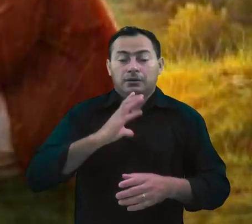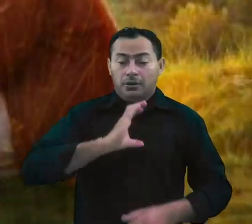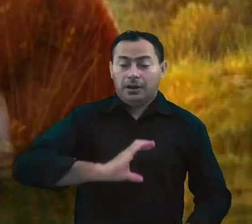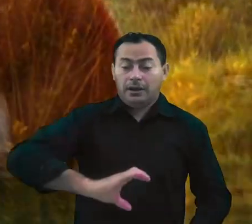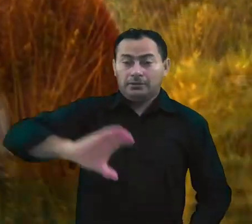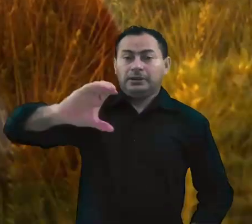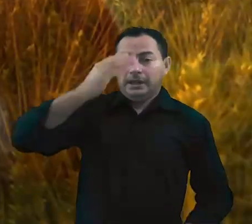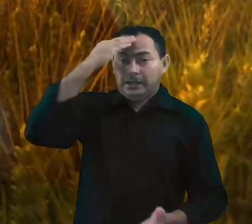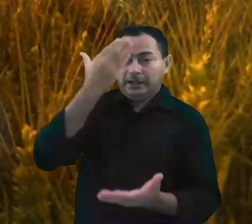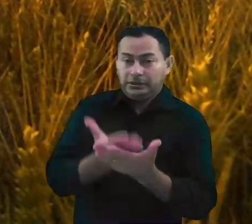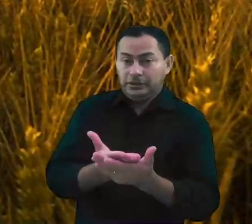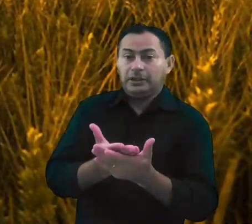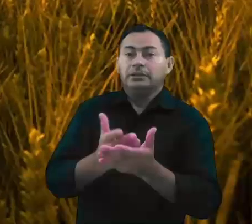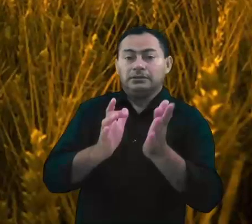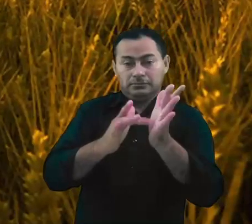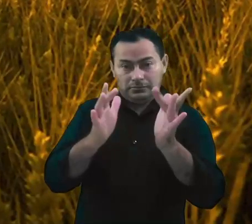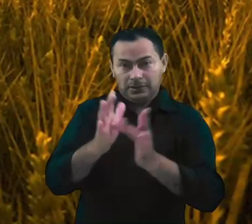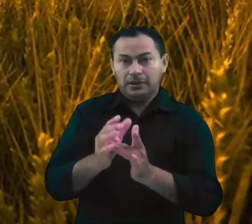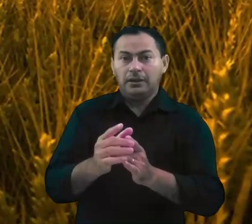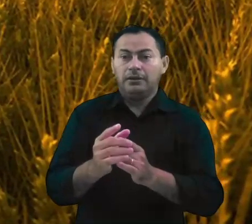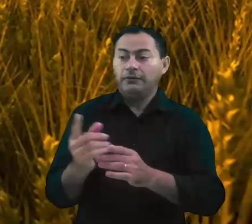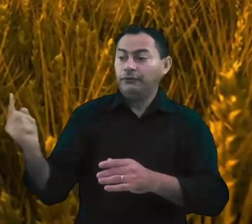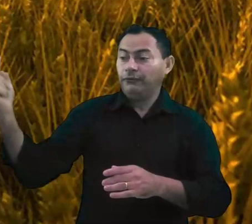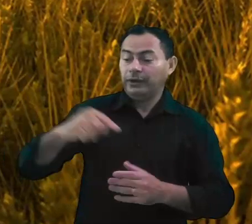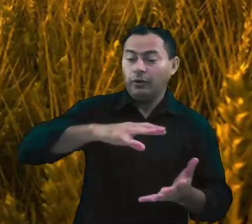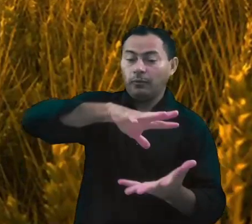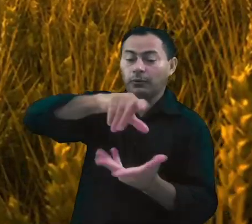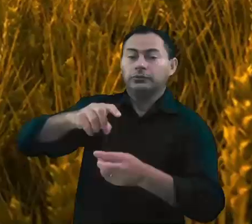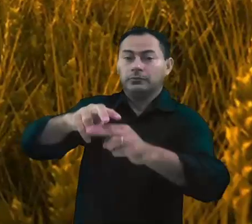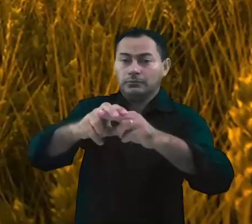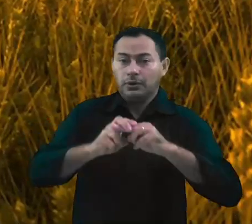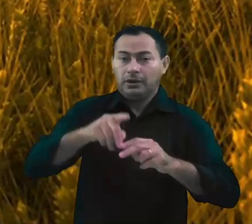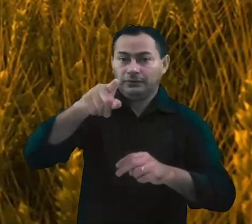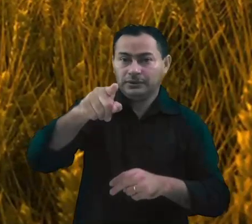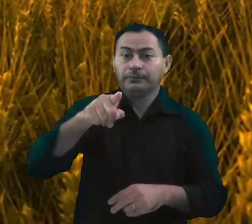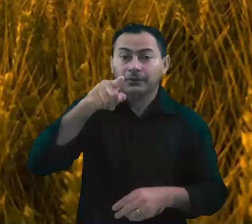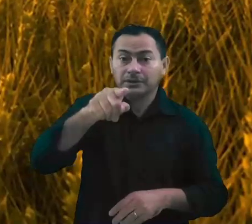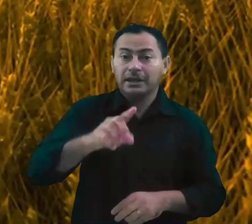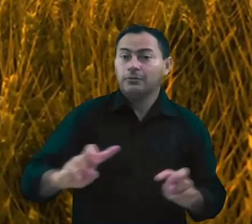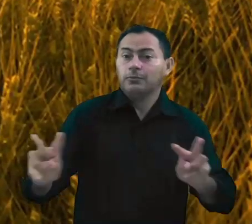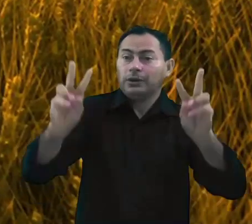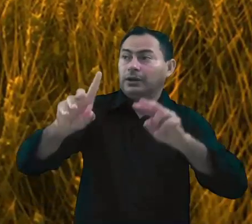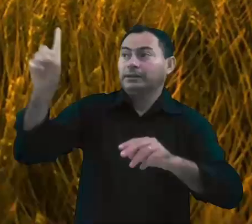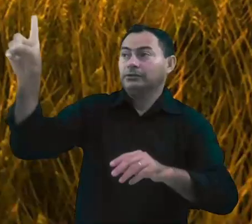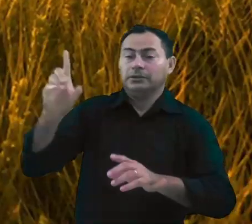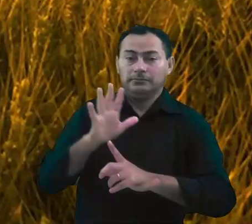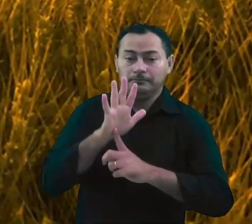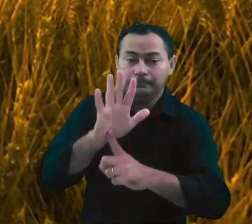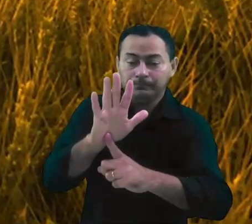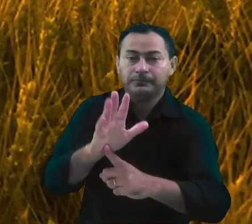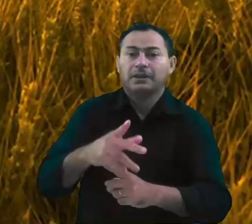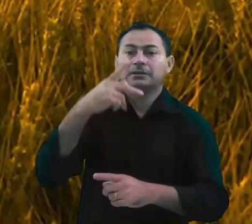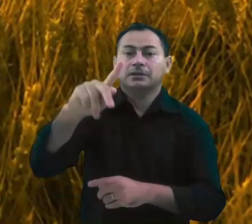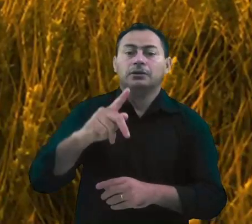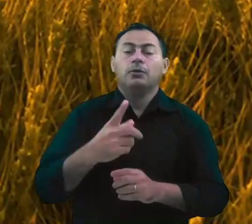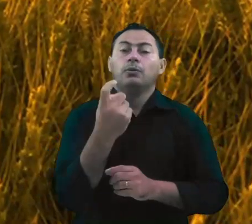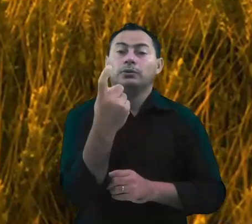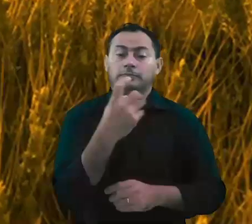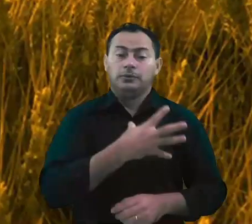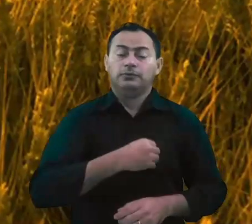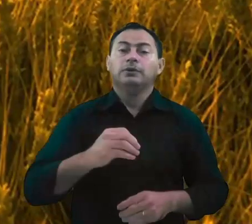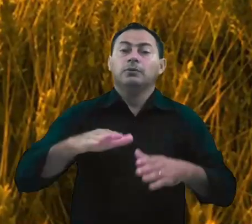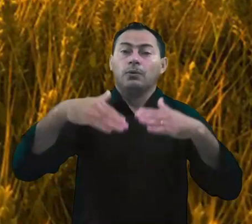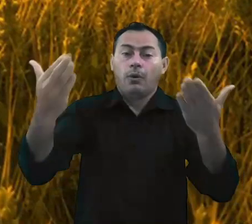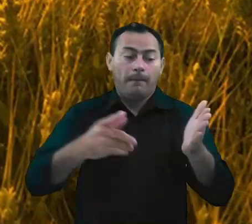sentidos, tenha confiança que Jesus veio ao mundo por sua causa. Você tem um valor tremendo para Deus, e Ele demonstrou isso através de seu